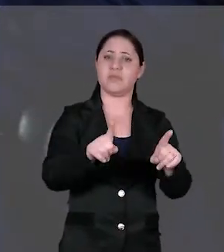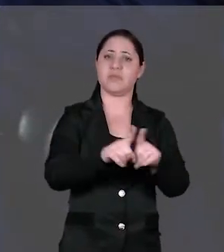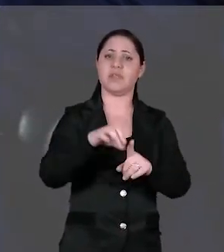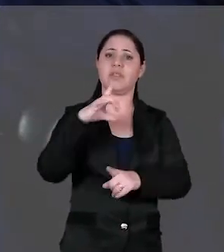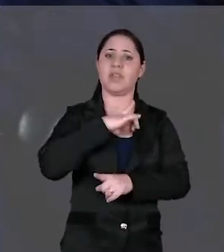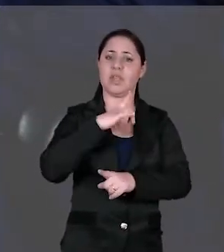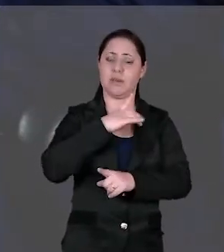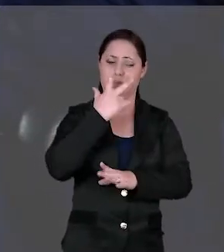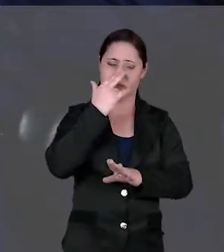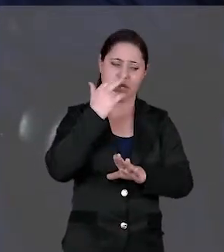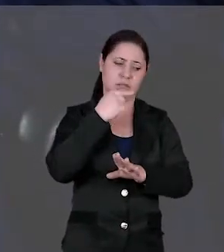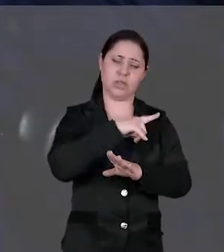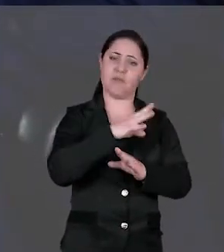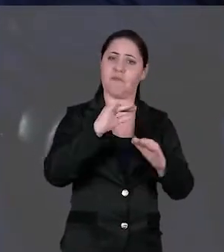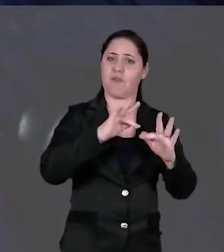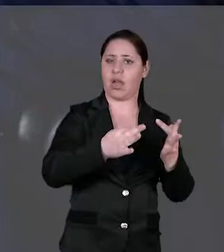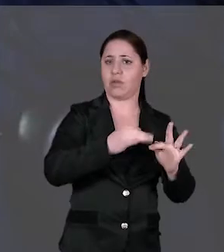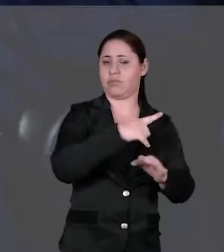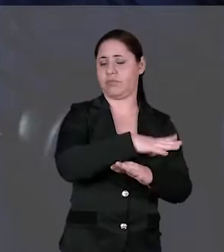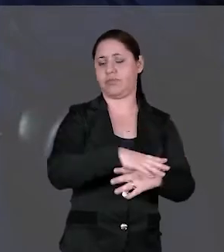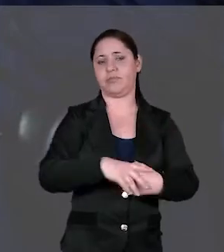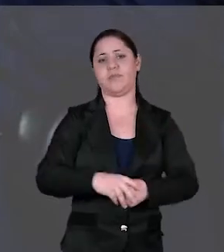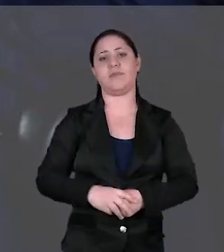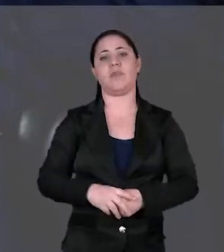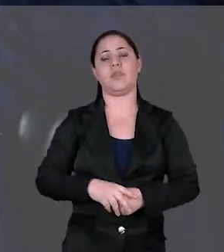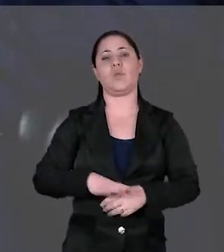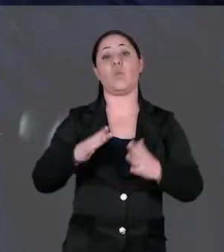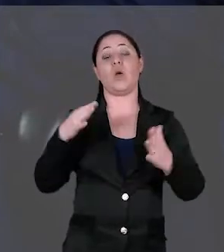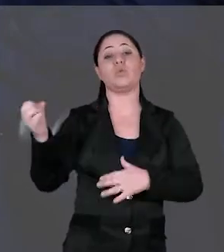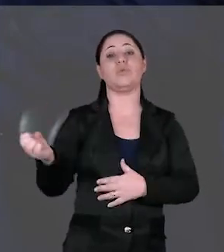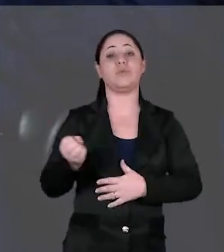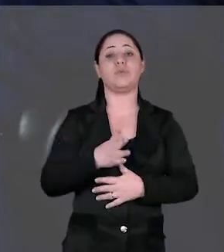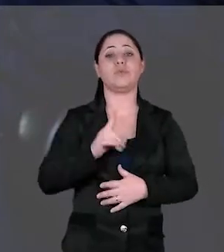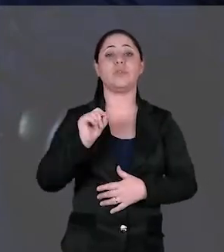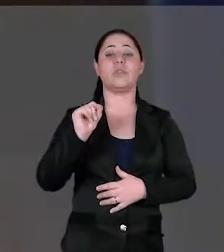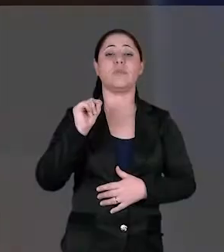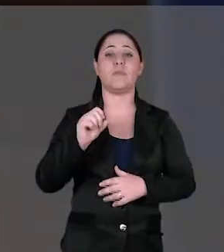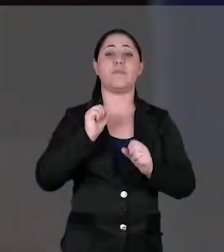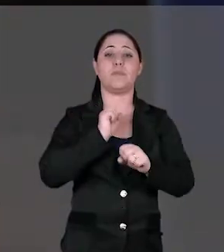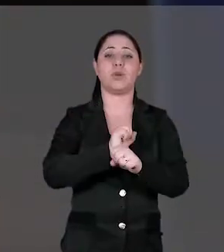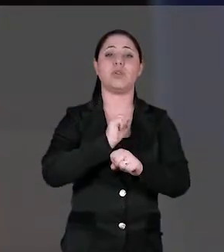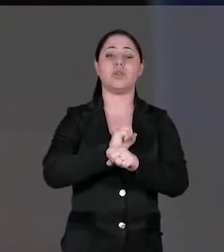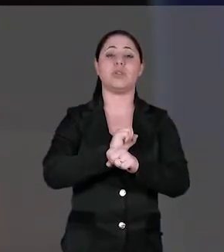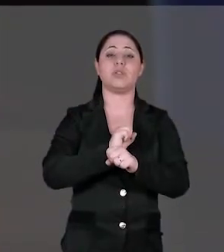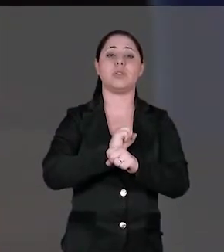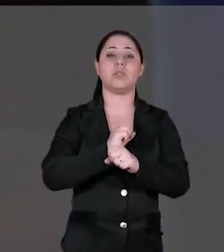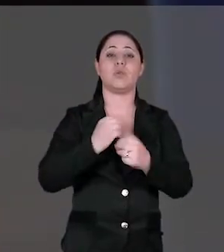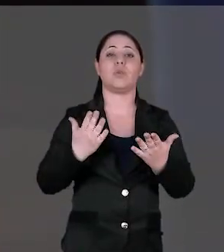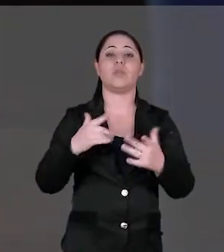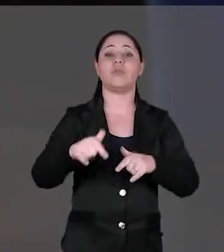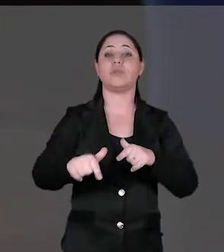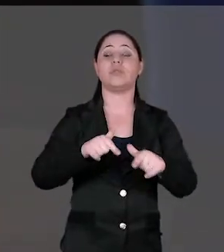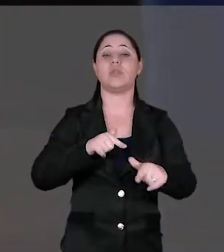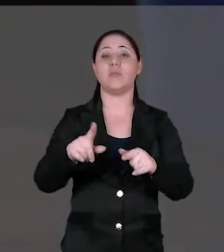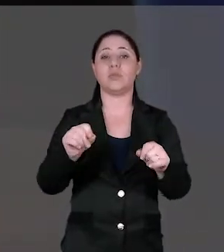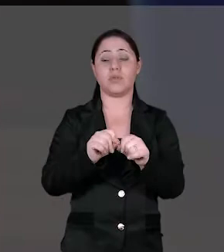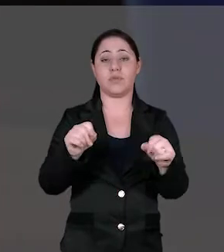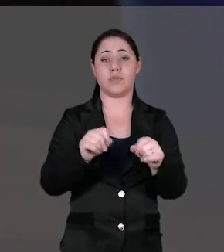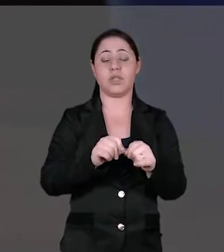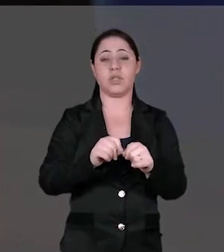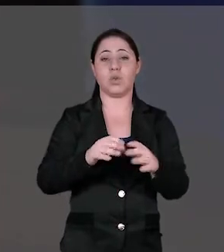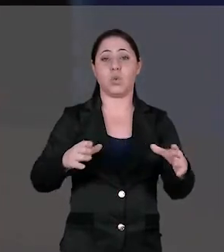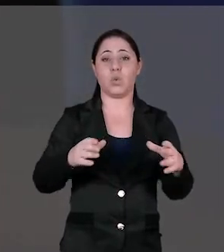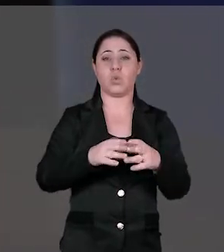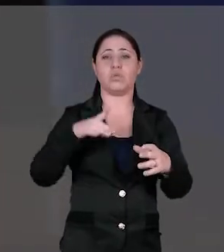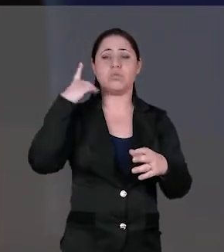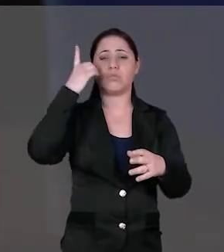nossa fronteira aí também fica um pouco à mercê. Deputado, quais são as novidades, o que podemos esperar, qual é o trabalho que